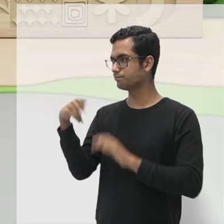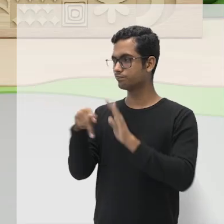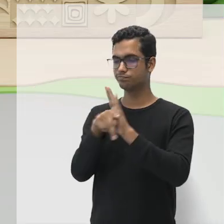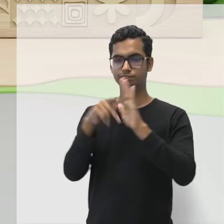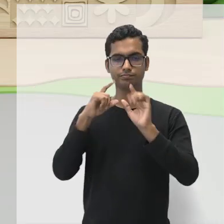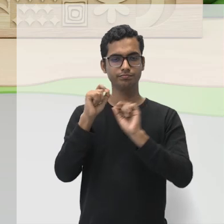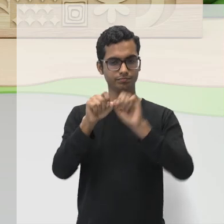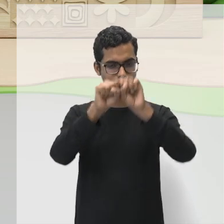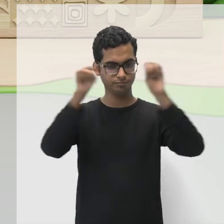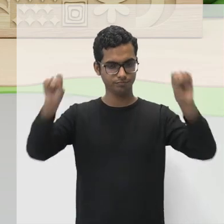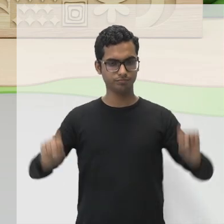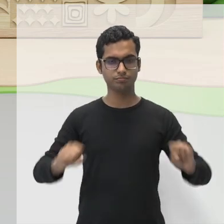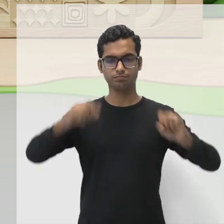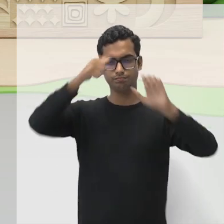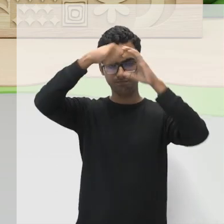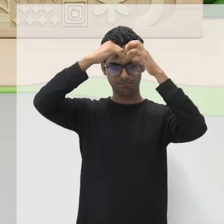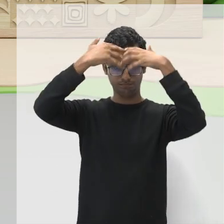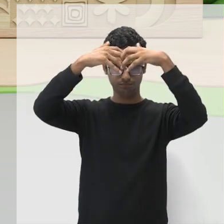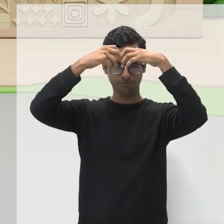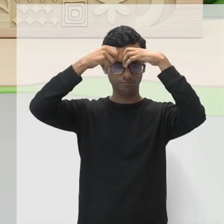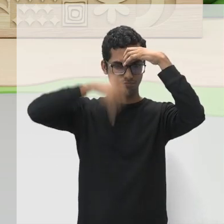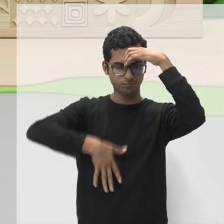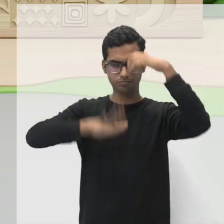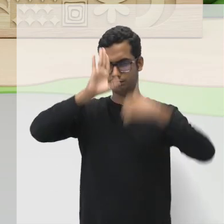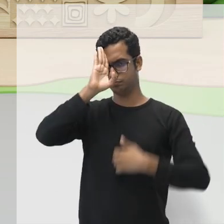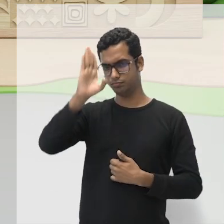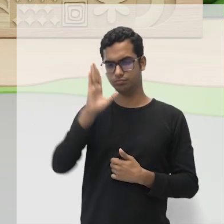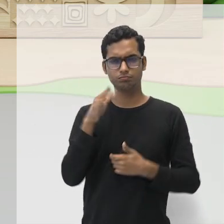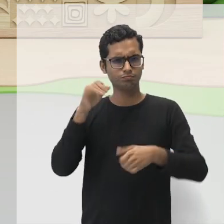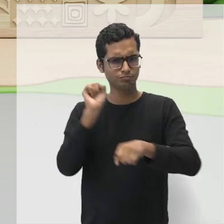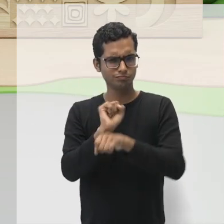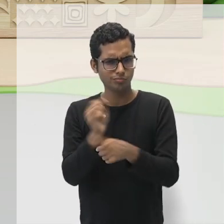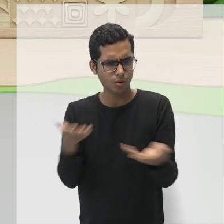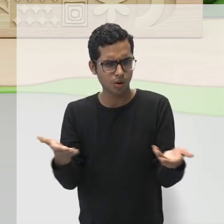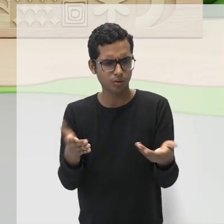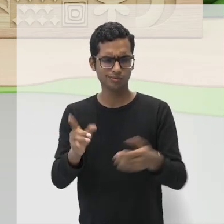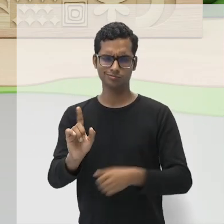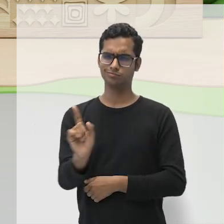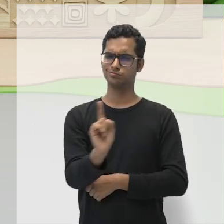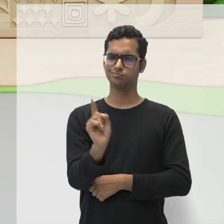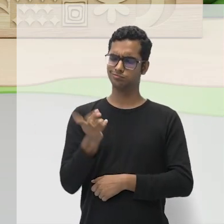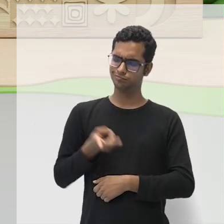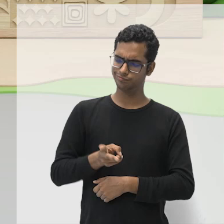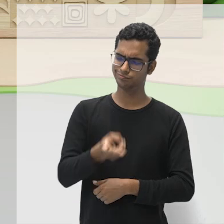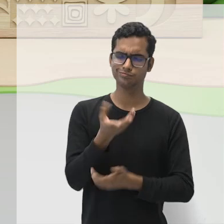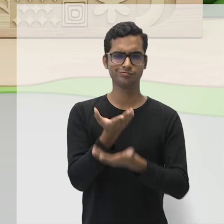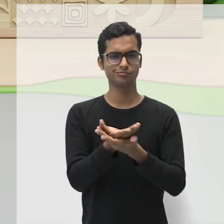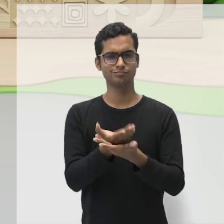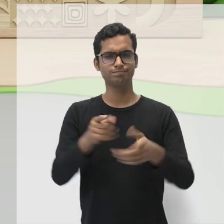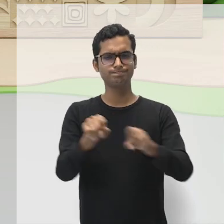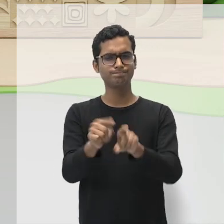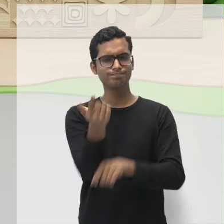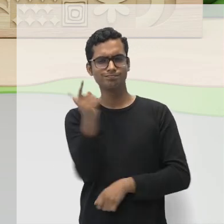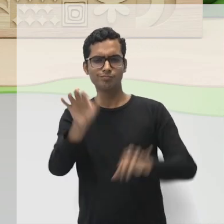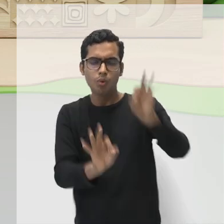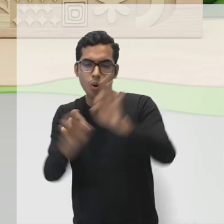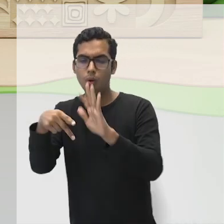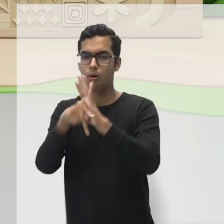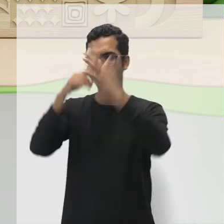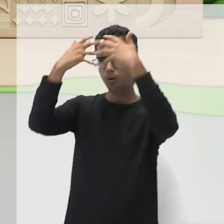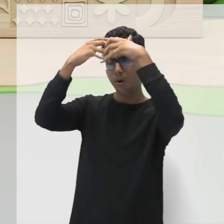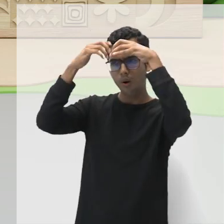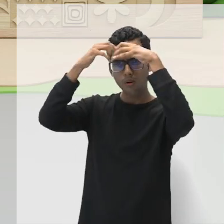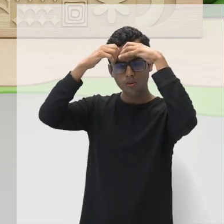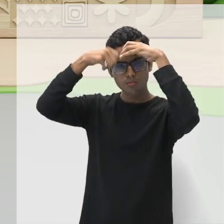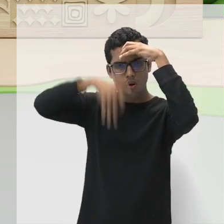nervoso central. Mas não para por aí, né? Nós temos uma outra classificação, uma outra divisão do sistema nervoso,